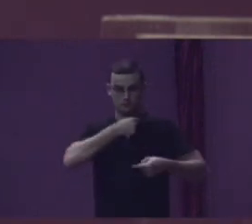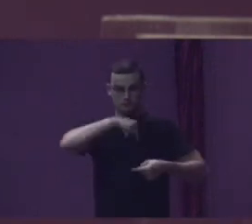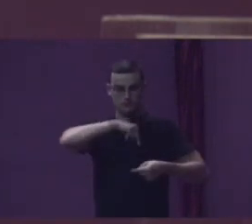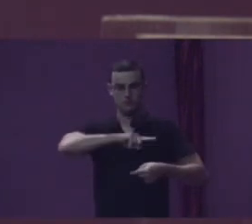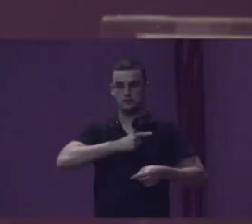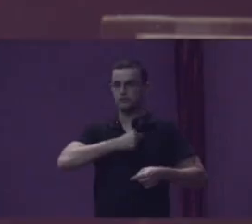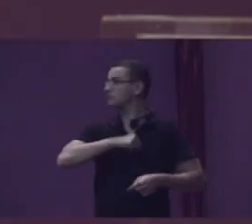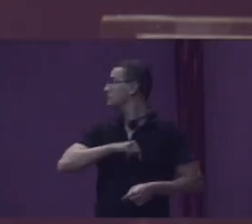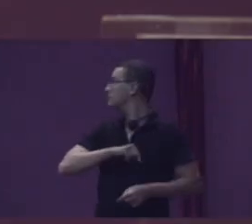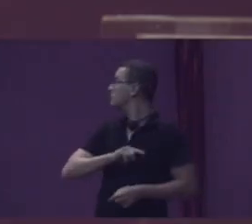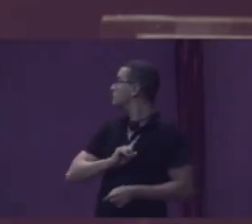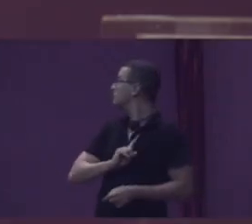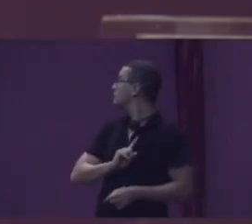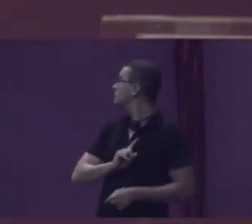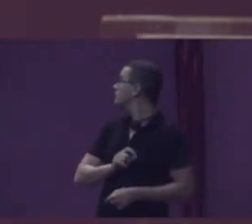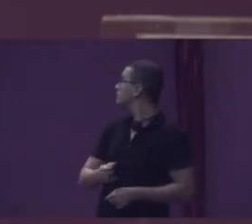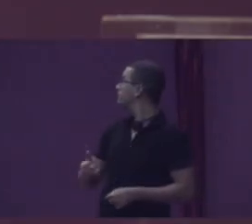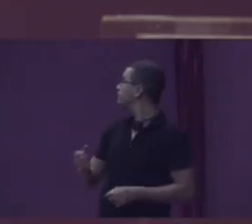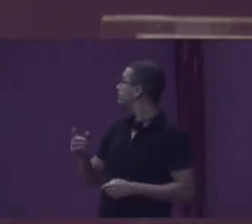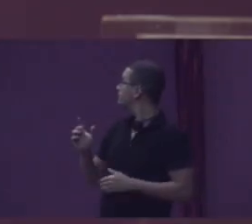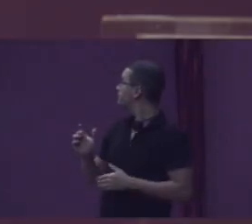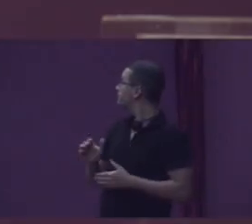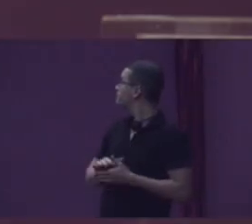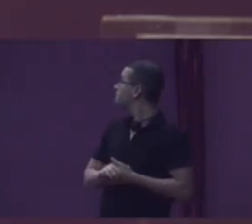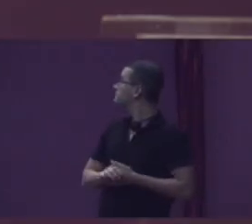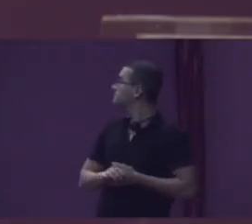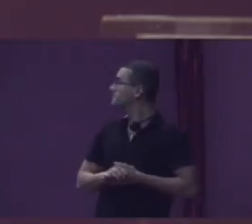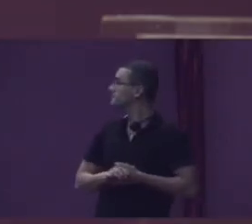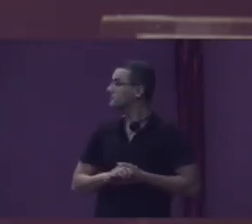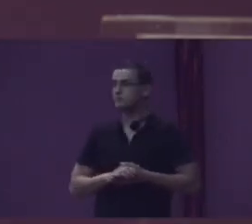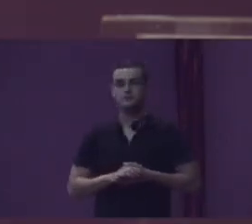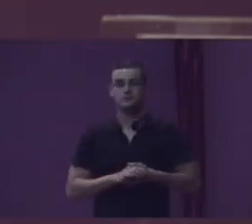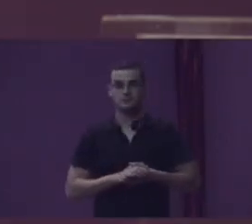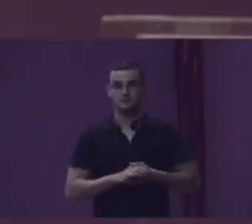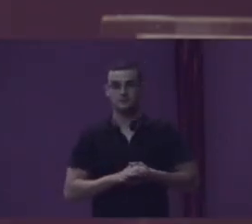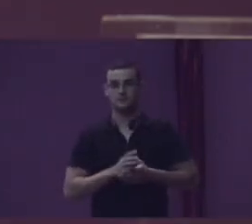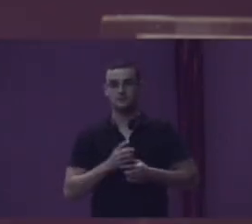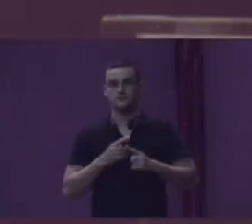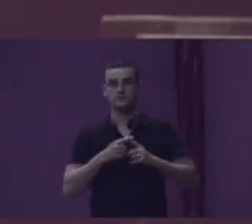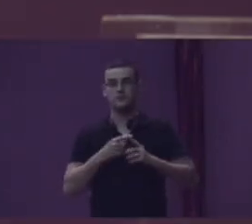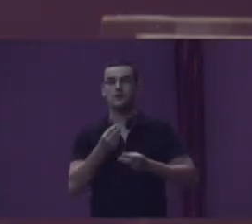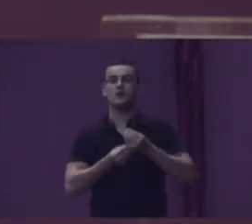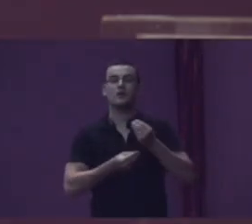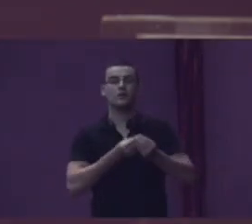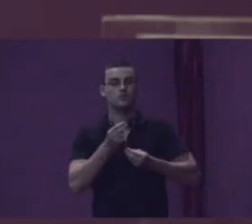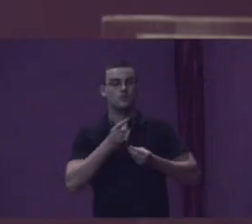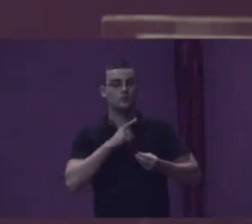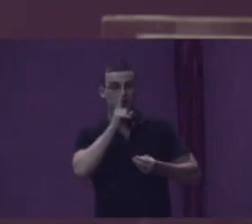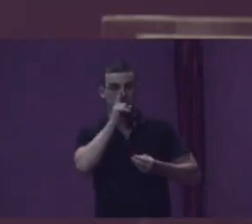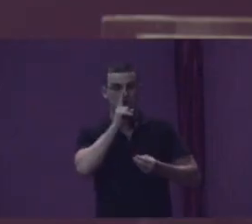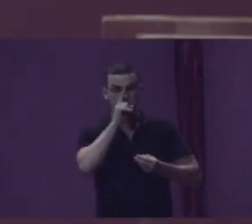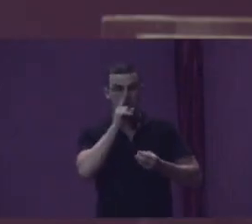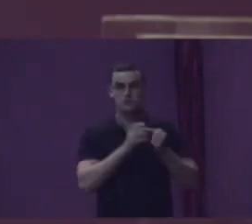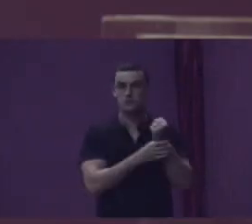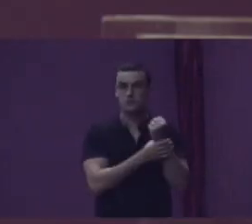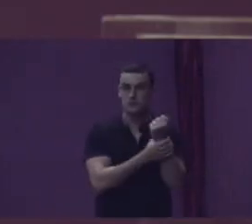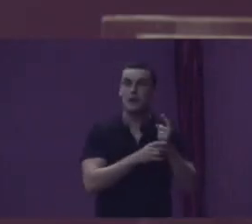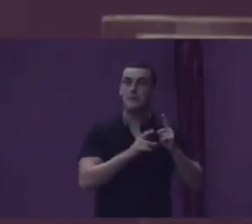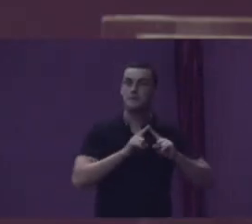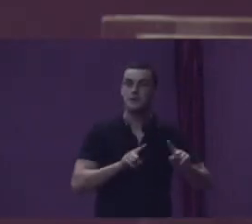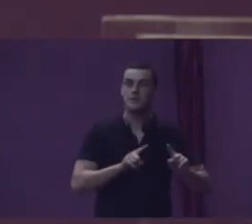Framingham, saiu a ideia que não que a pessoa é bom risco ou mau risco para seguranças, mas se a pessoa